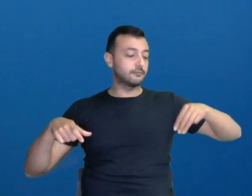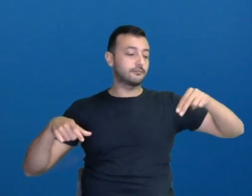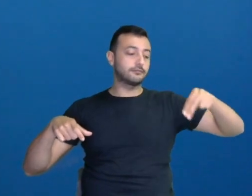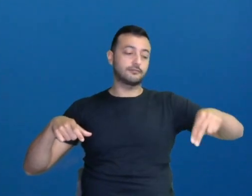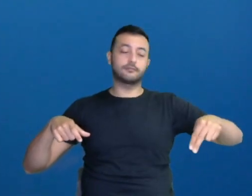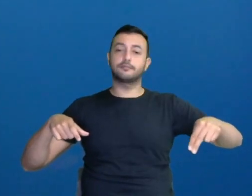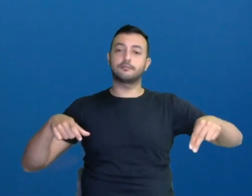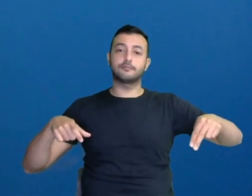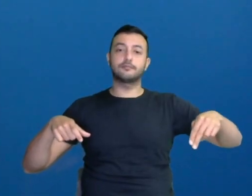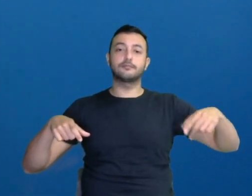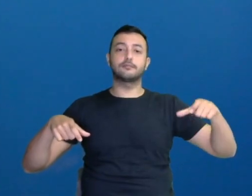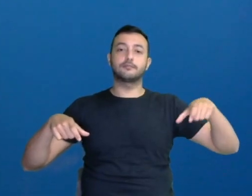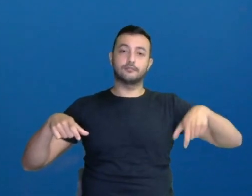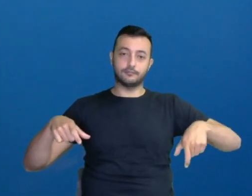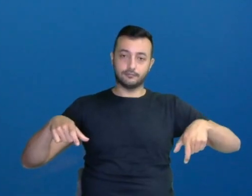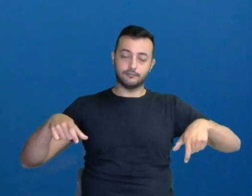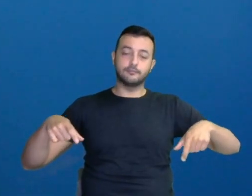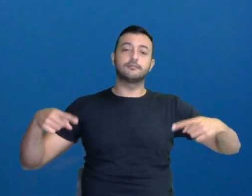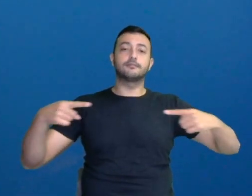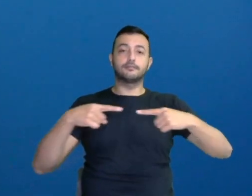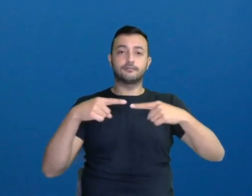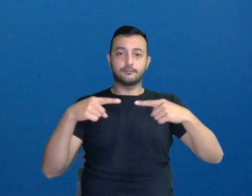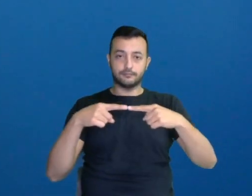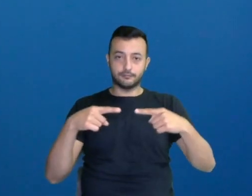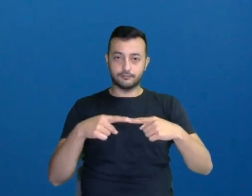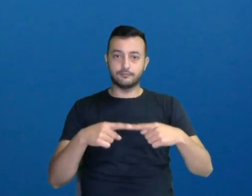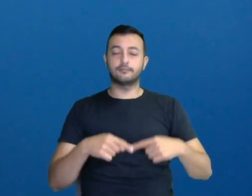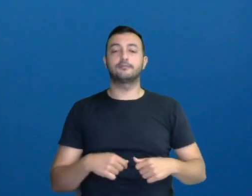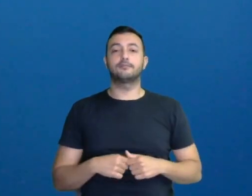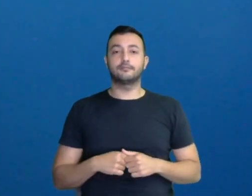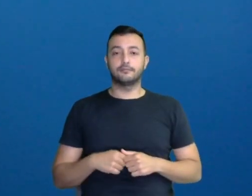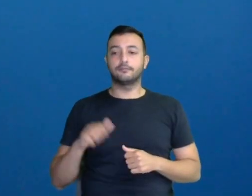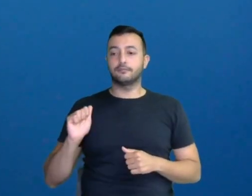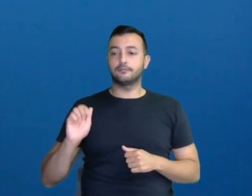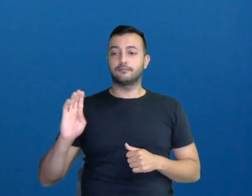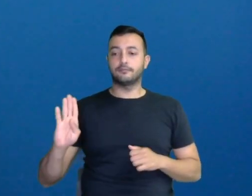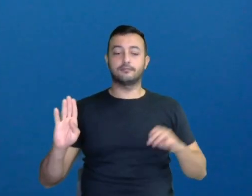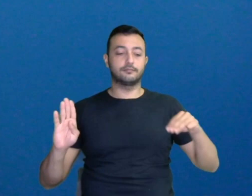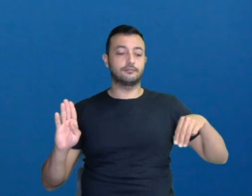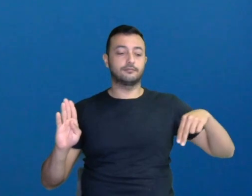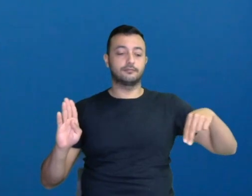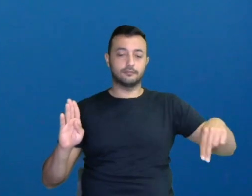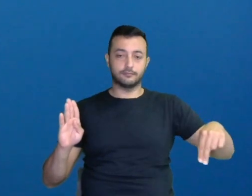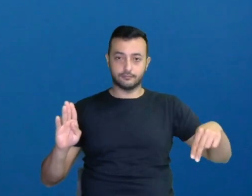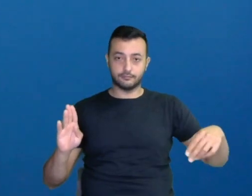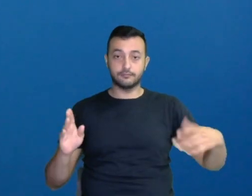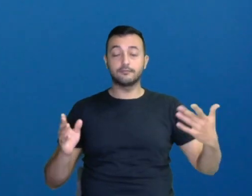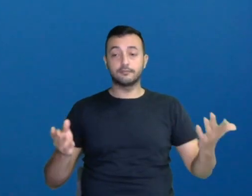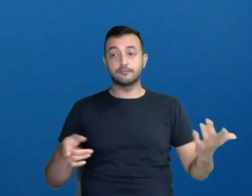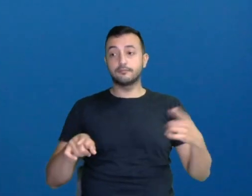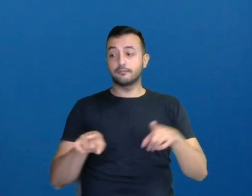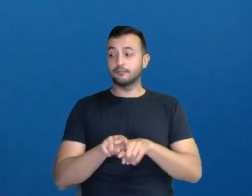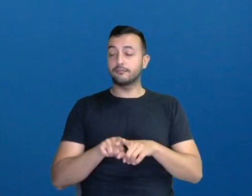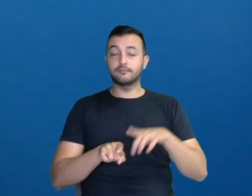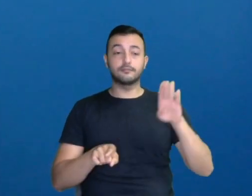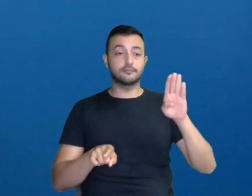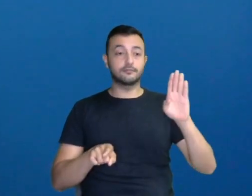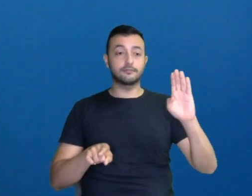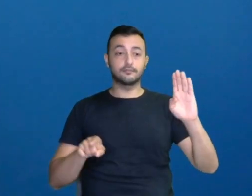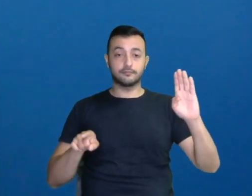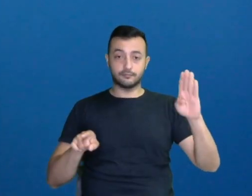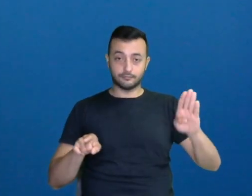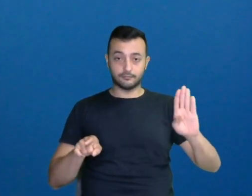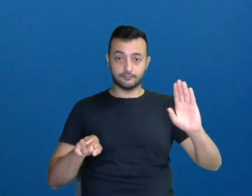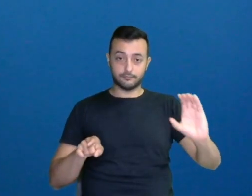tá vendo? Então, AB está associado aqui com o MN. E no denominador, peguei aqui o BC, do outro lado eu tenho